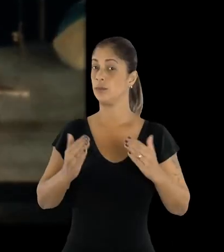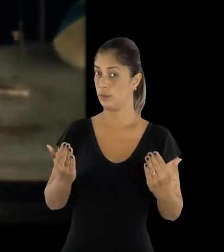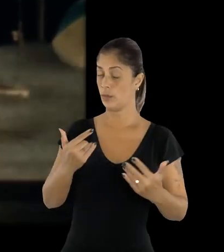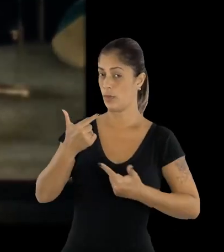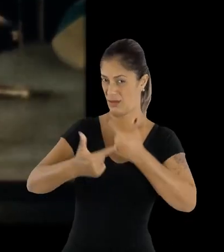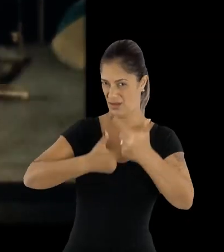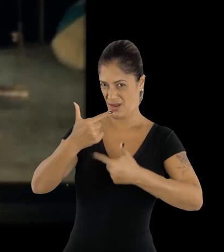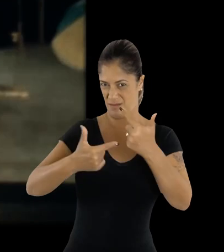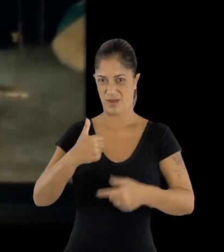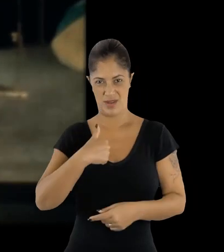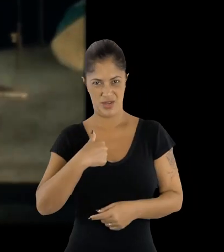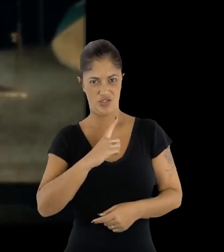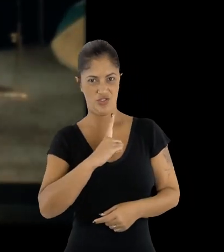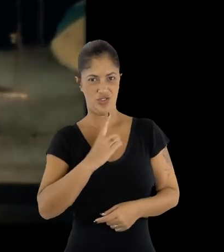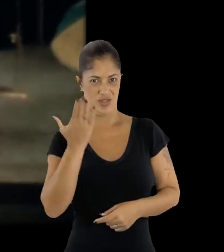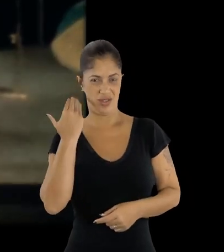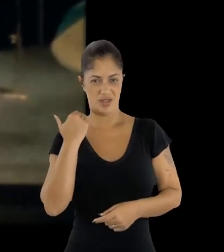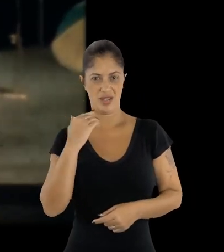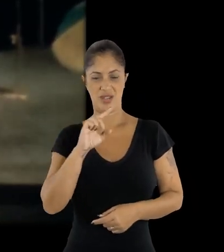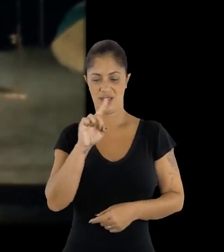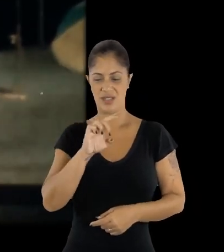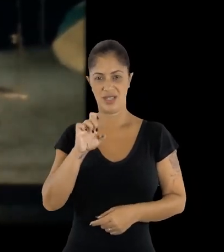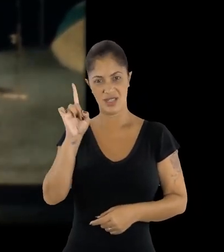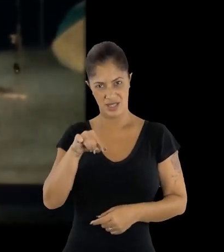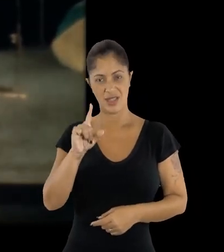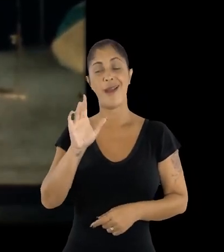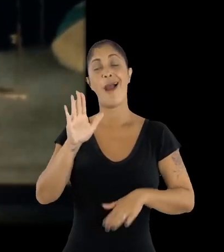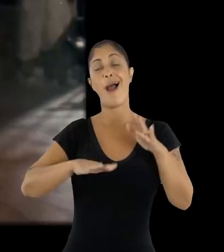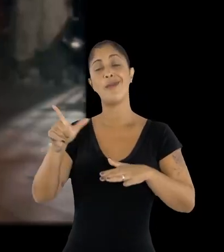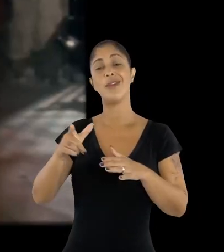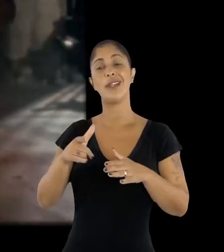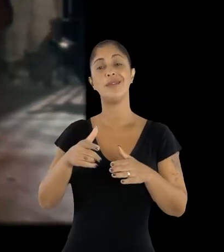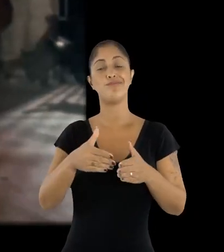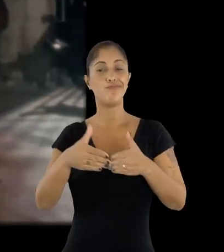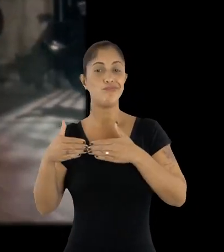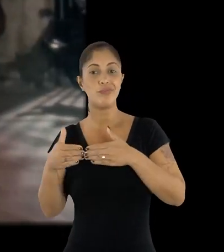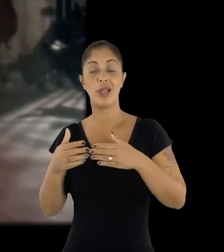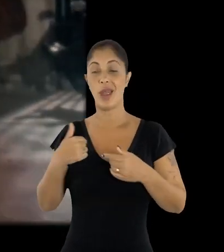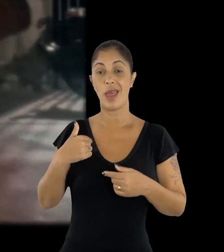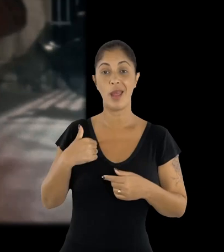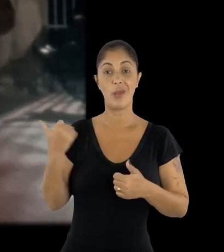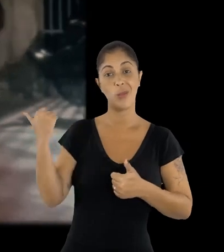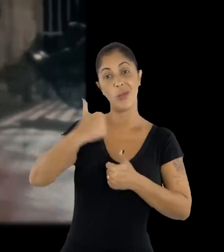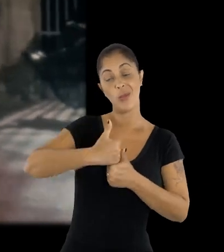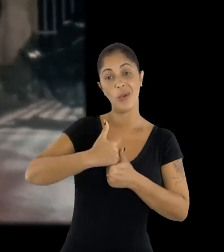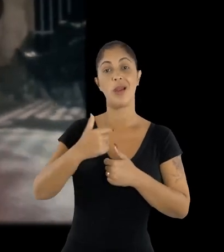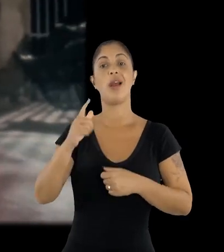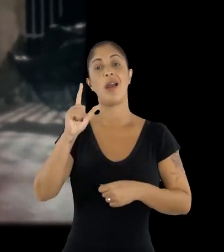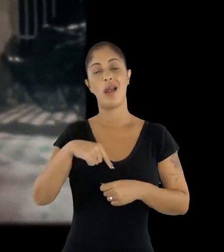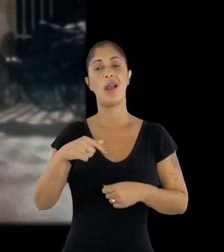Um dos trabalhos que eu tinha com o Zé é que o Zé muitas vezes tinha que se ausentar e deixava comigo